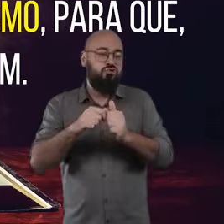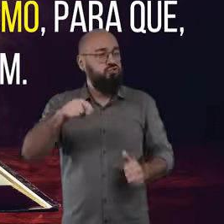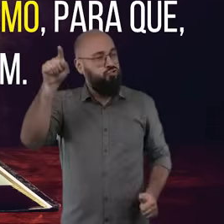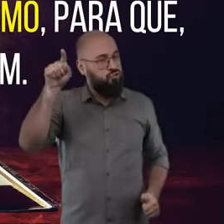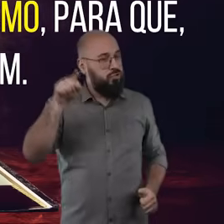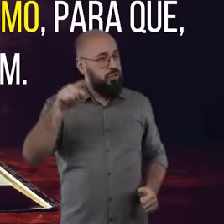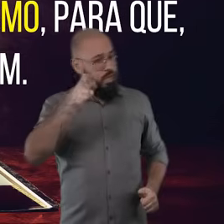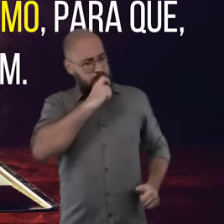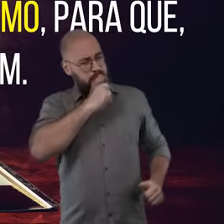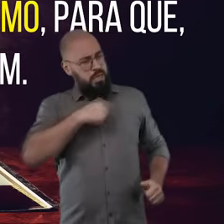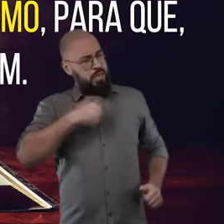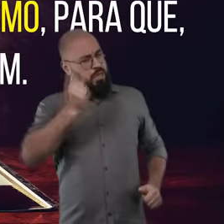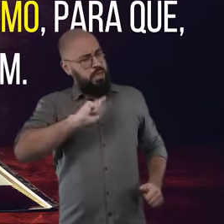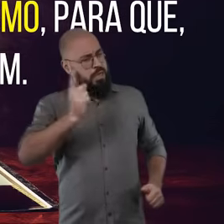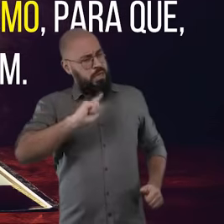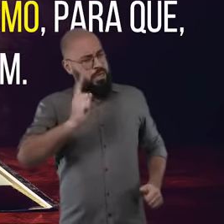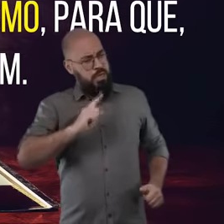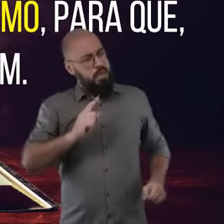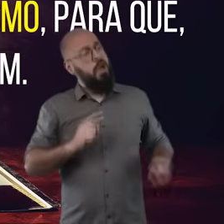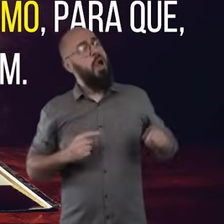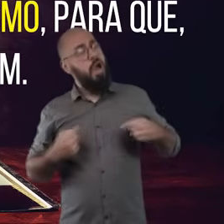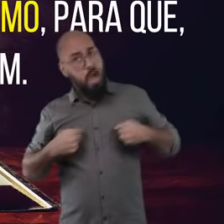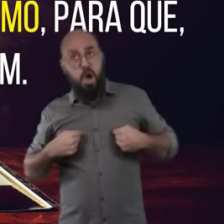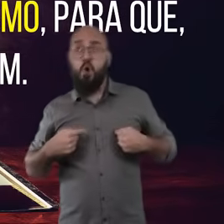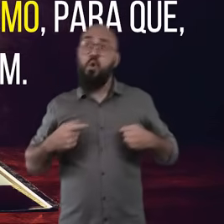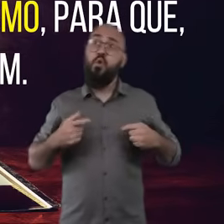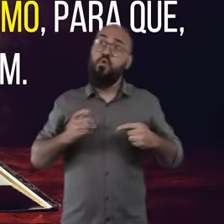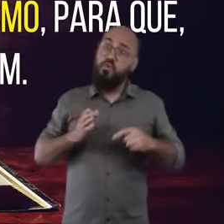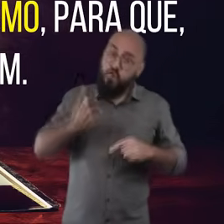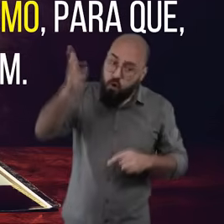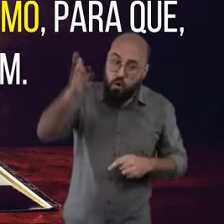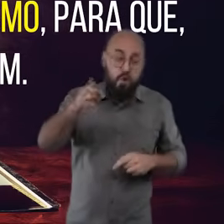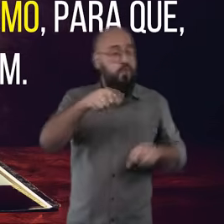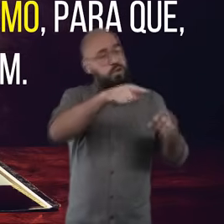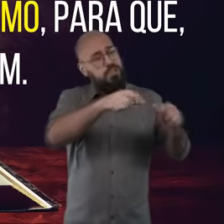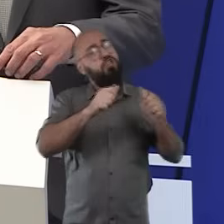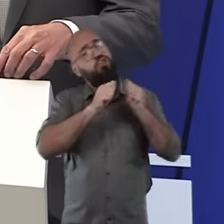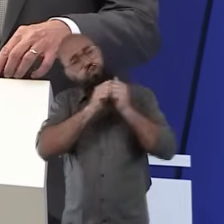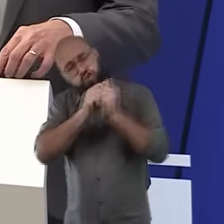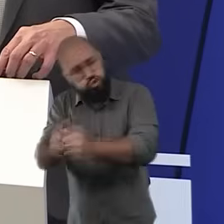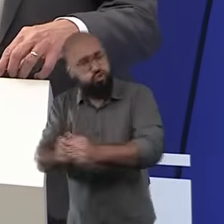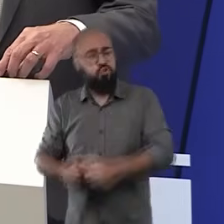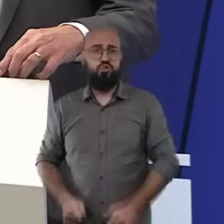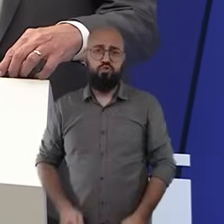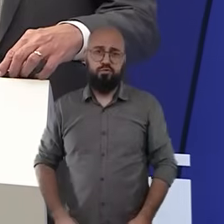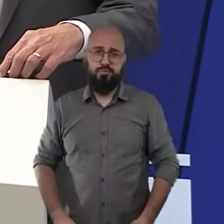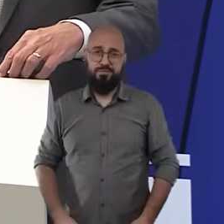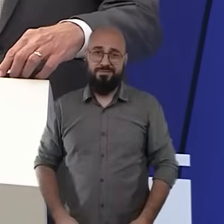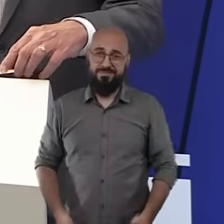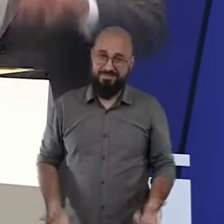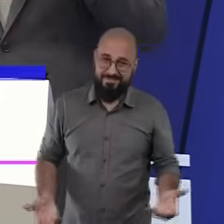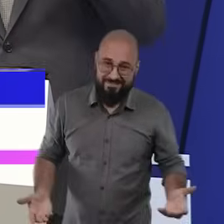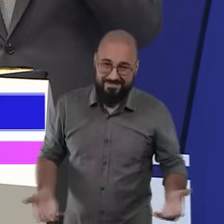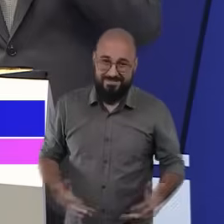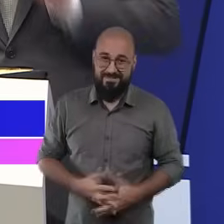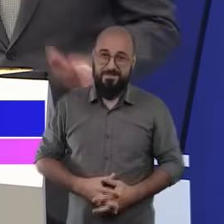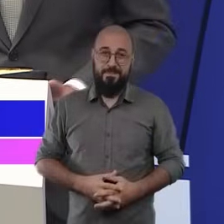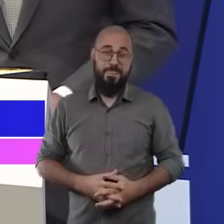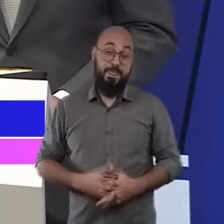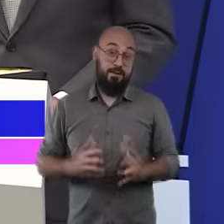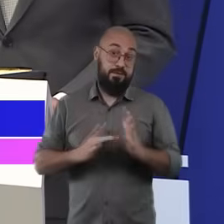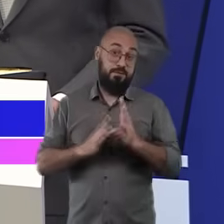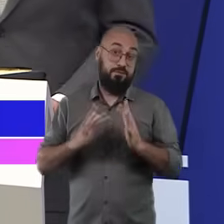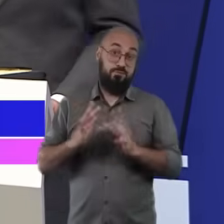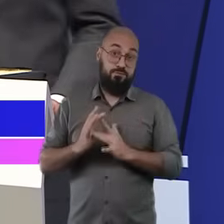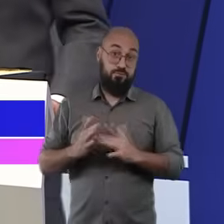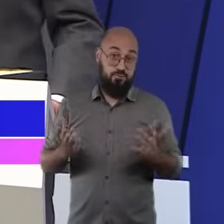Para que, onde eu estou, vocês estejam também. Jesus está nesse momento no